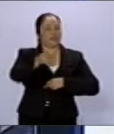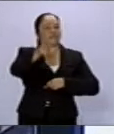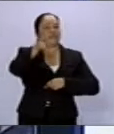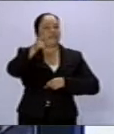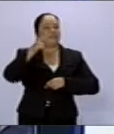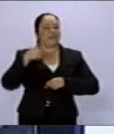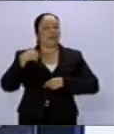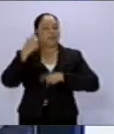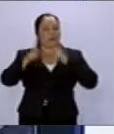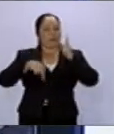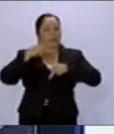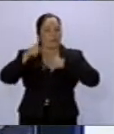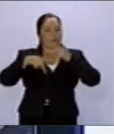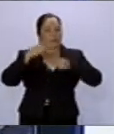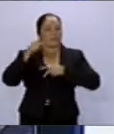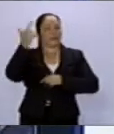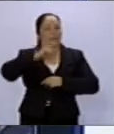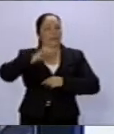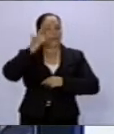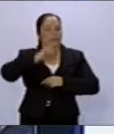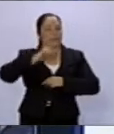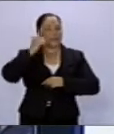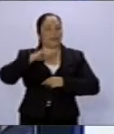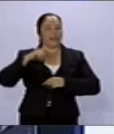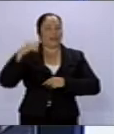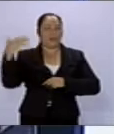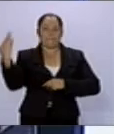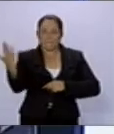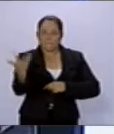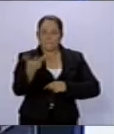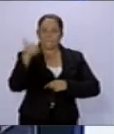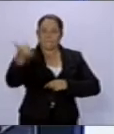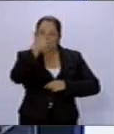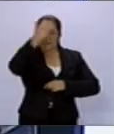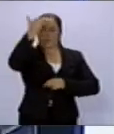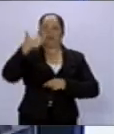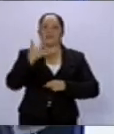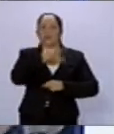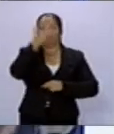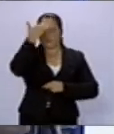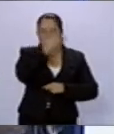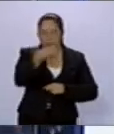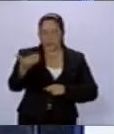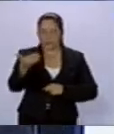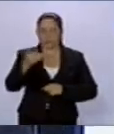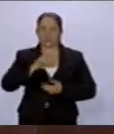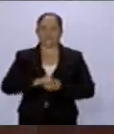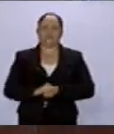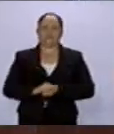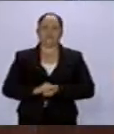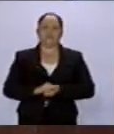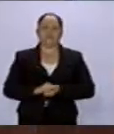e a população brasileira das condições de melhoria da sua condição assistencial Muito obrigado